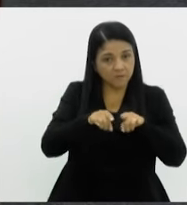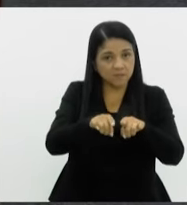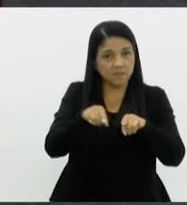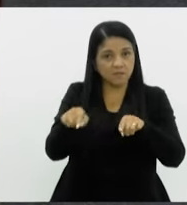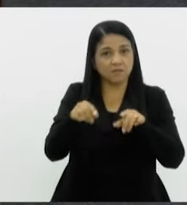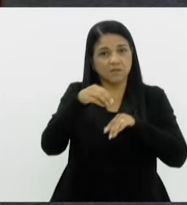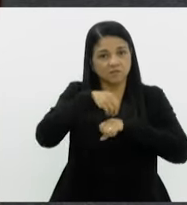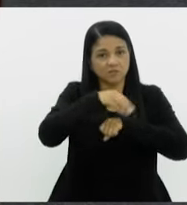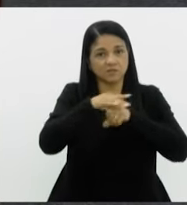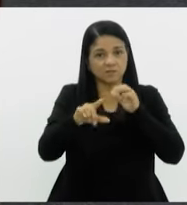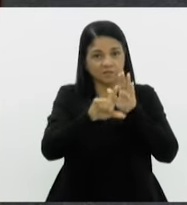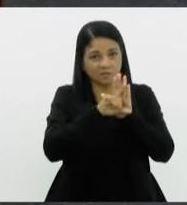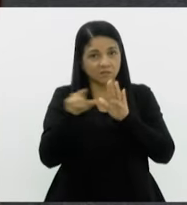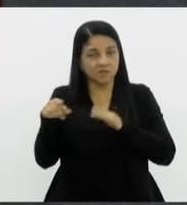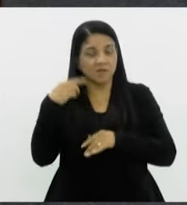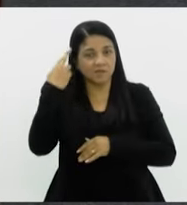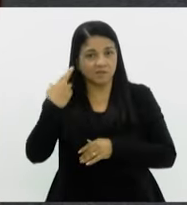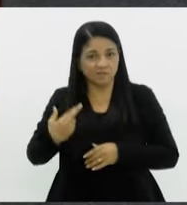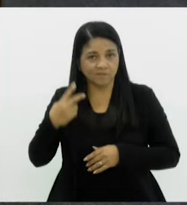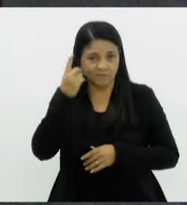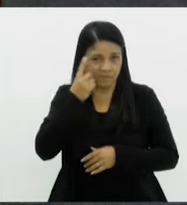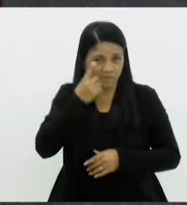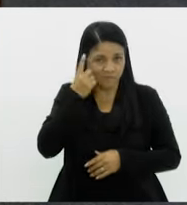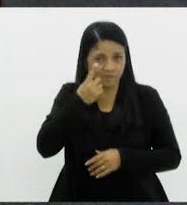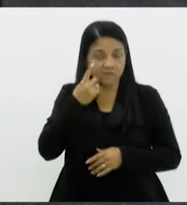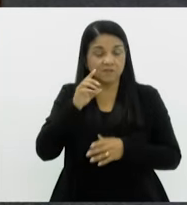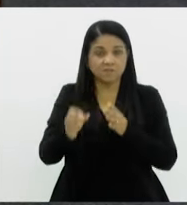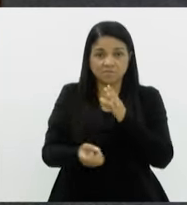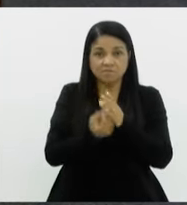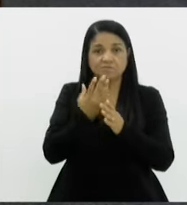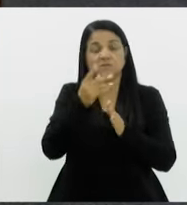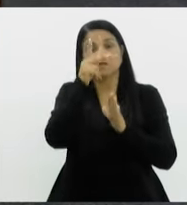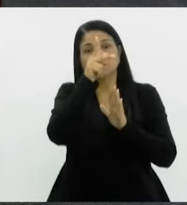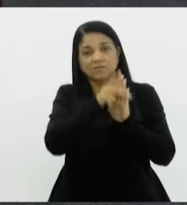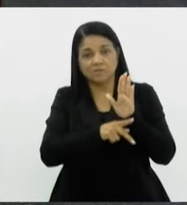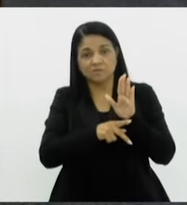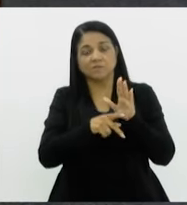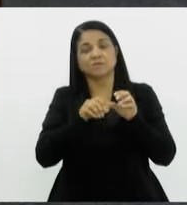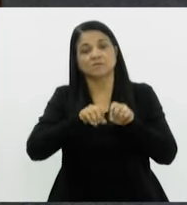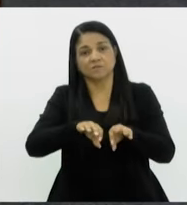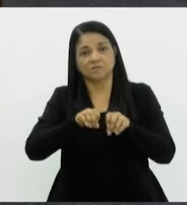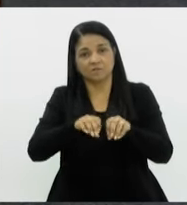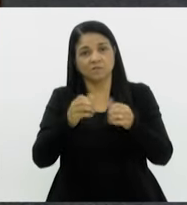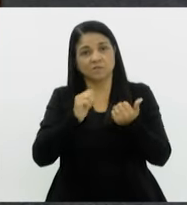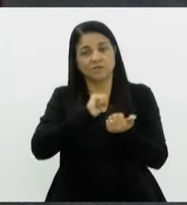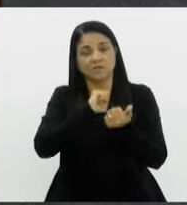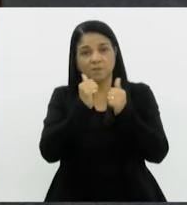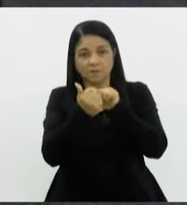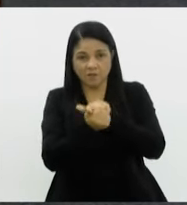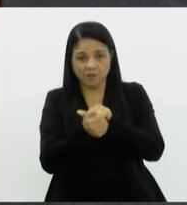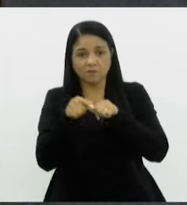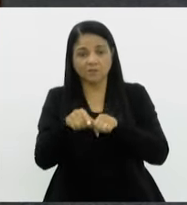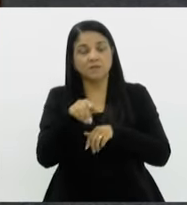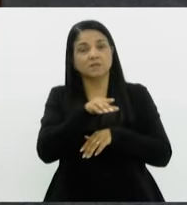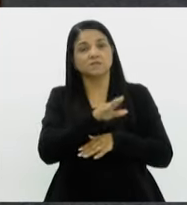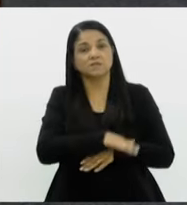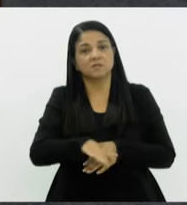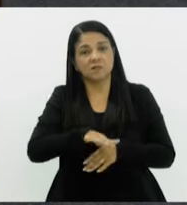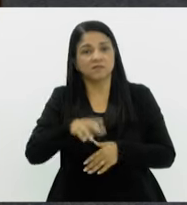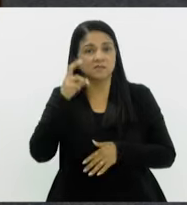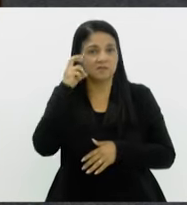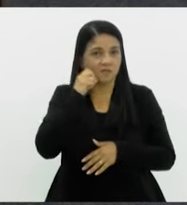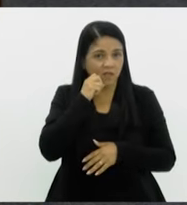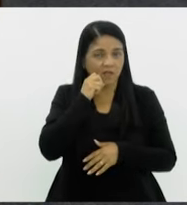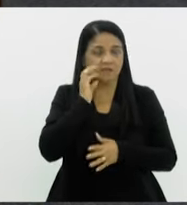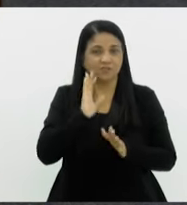dessa indicação legislativa da deputada Renata, que cria um projeto educacional adaptado para essas crianças recém-adotadas